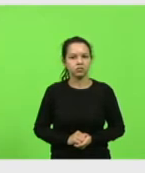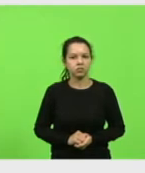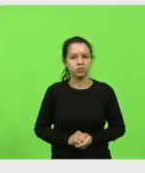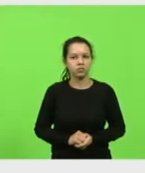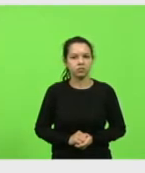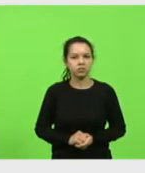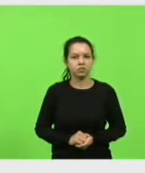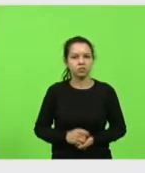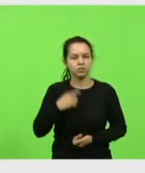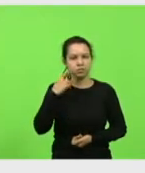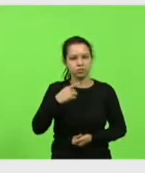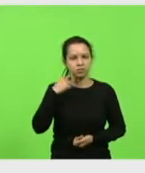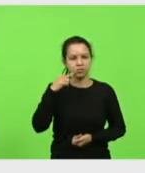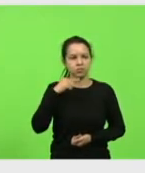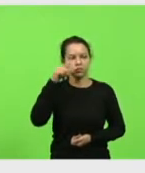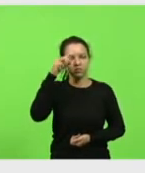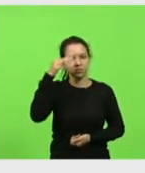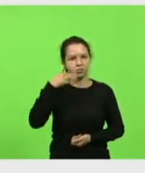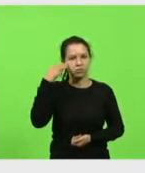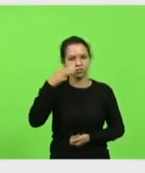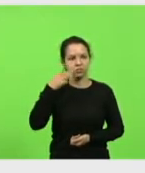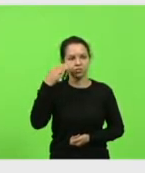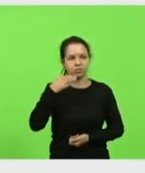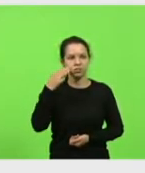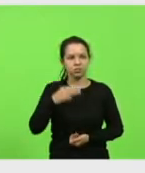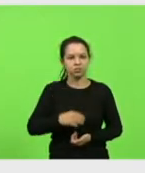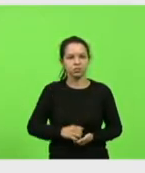Como vota deputado Márcio Machado?